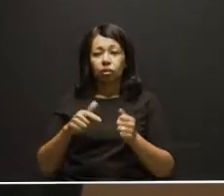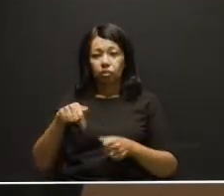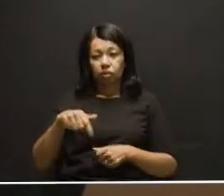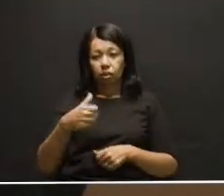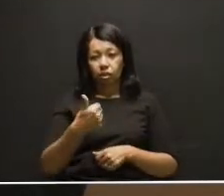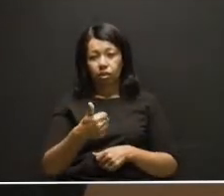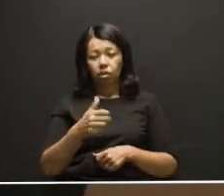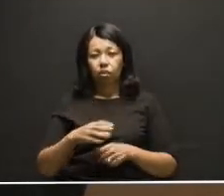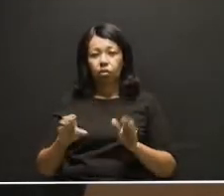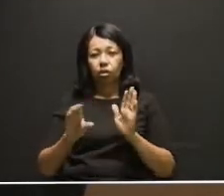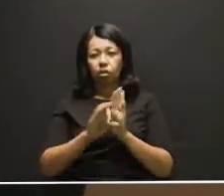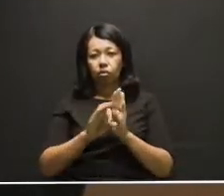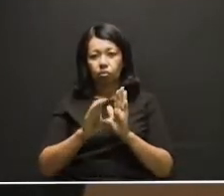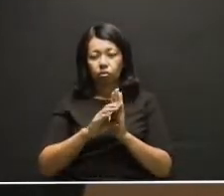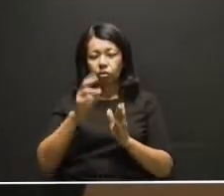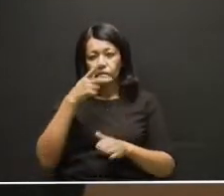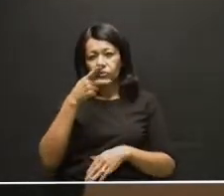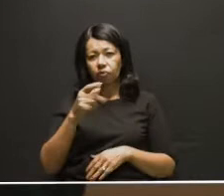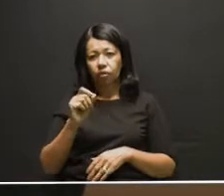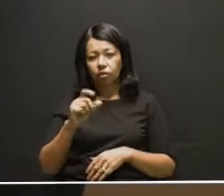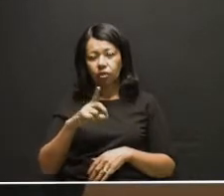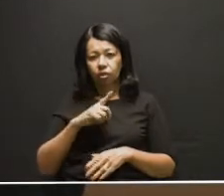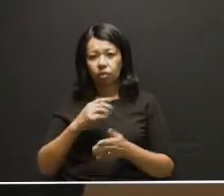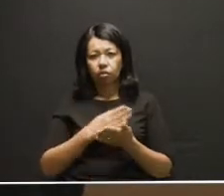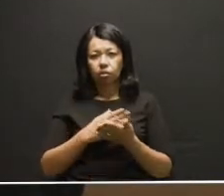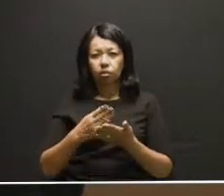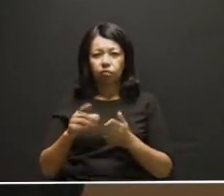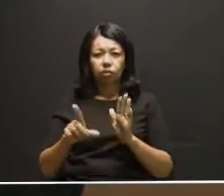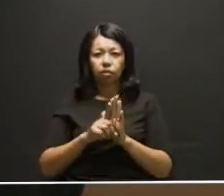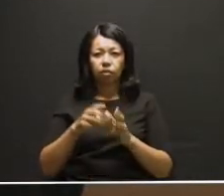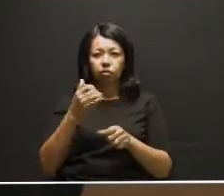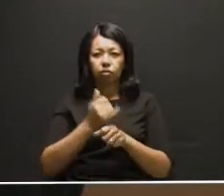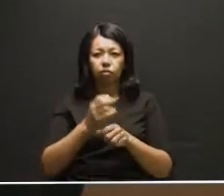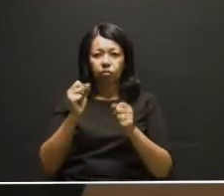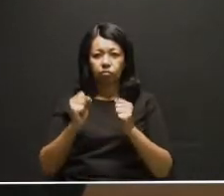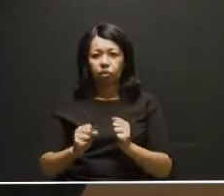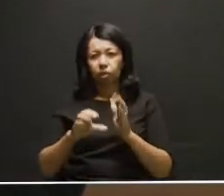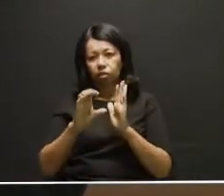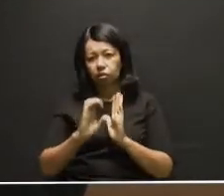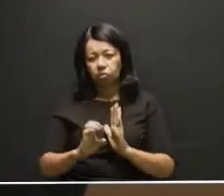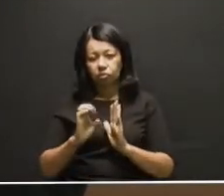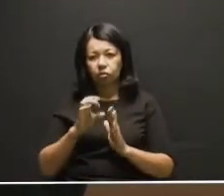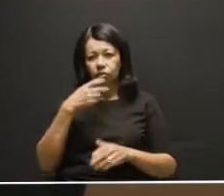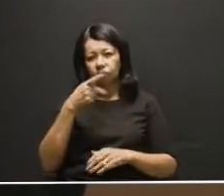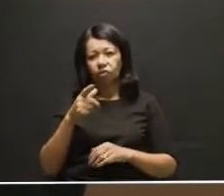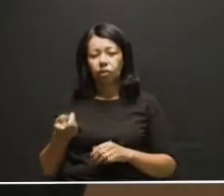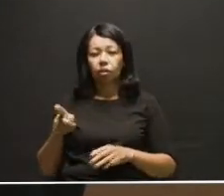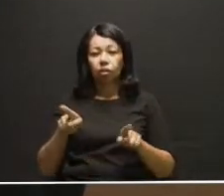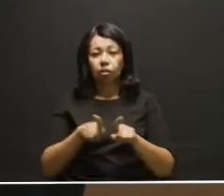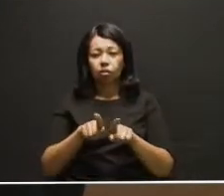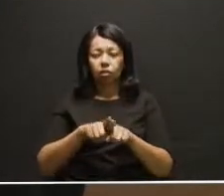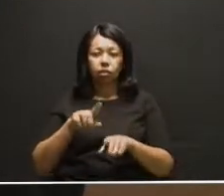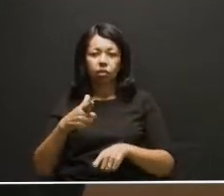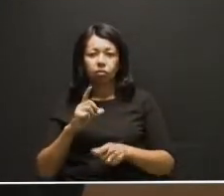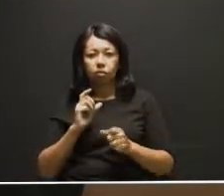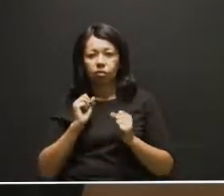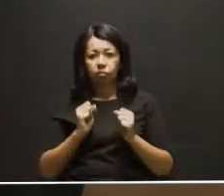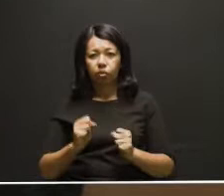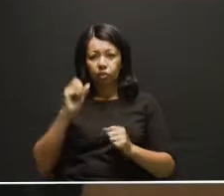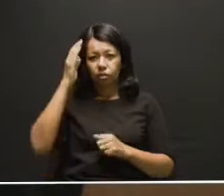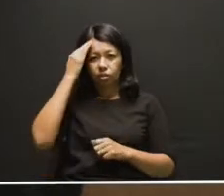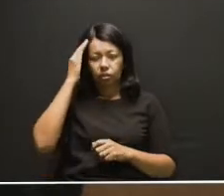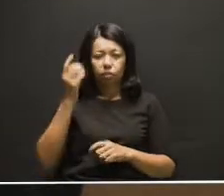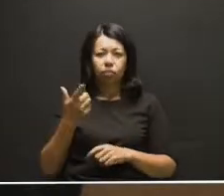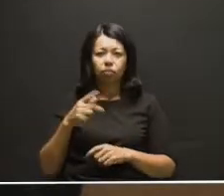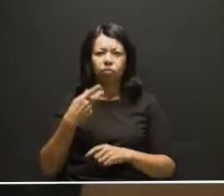que trata da reserva de iniciativa de lei do chefe do poder executivo não se permite às interpretação ampliativa do citado